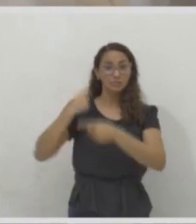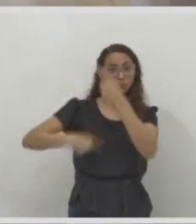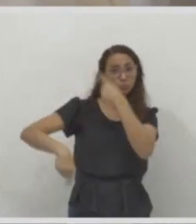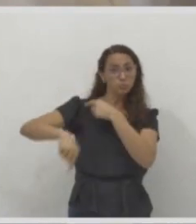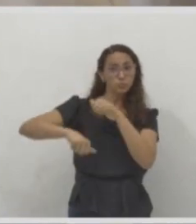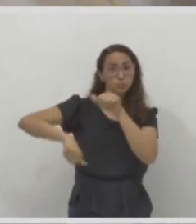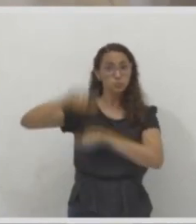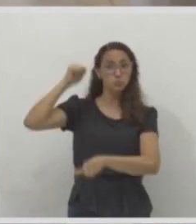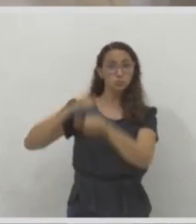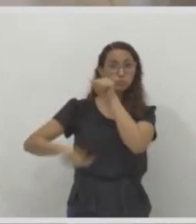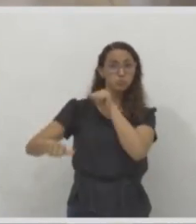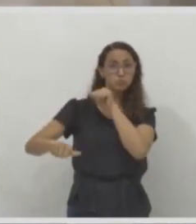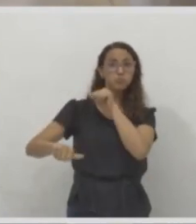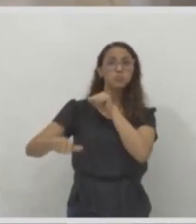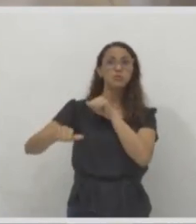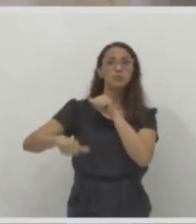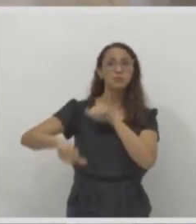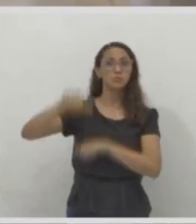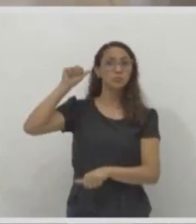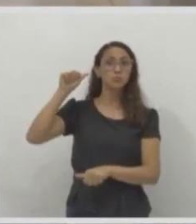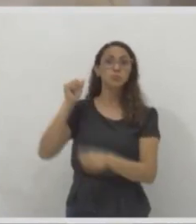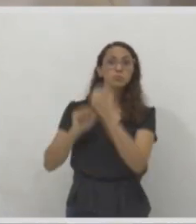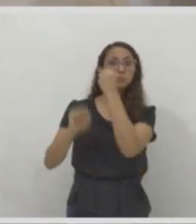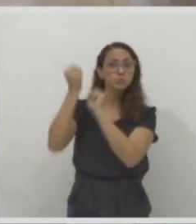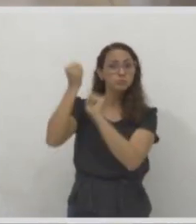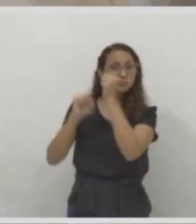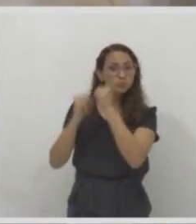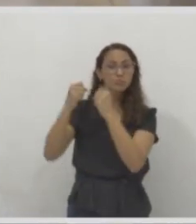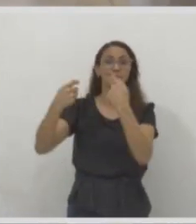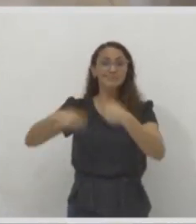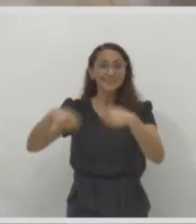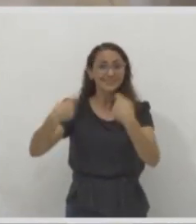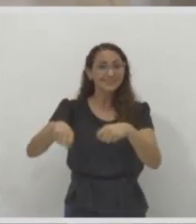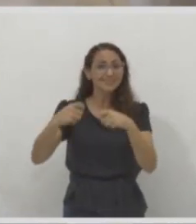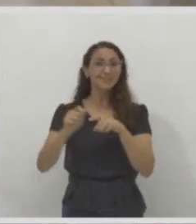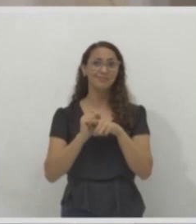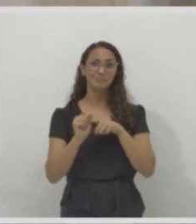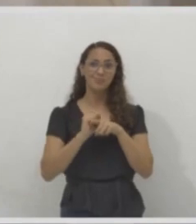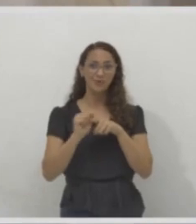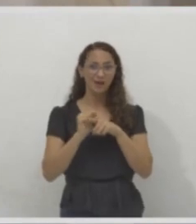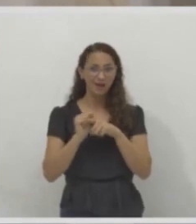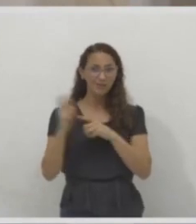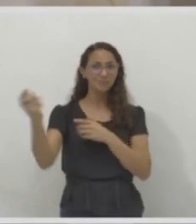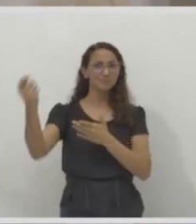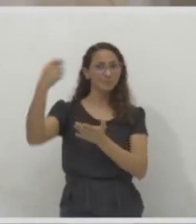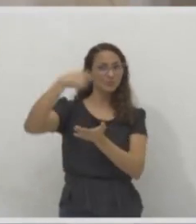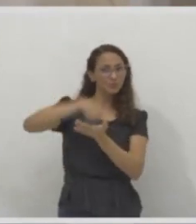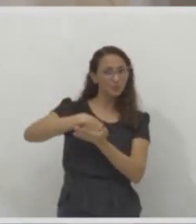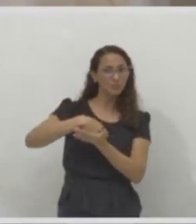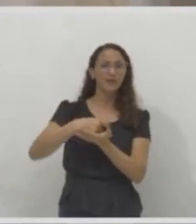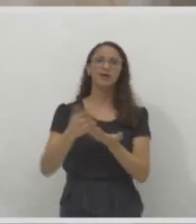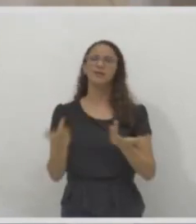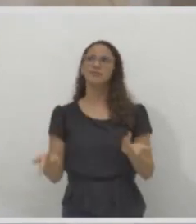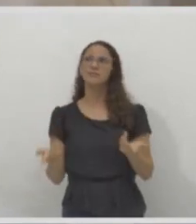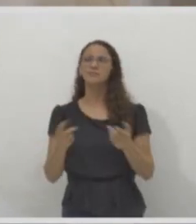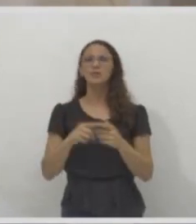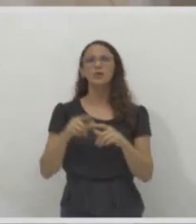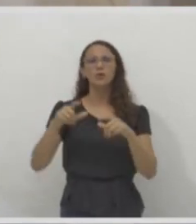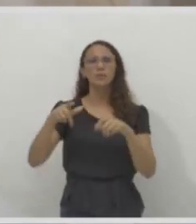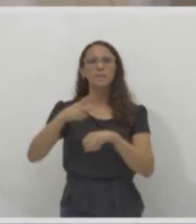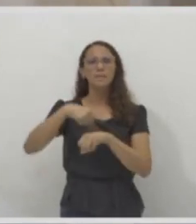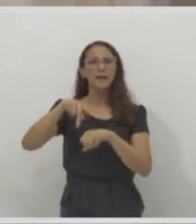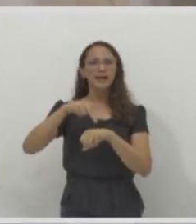borracha, né? Principalmente porque estava crescendo a indústria automobilística. A gente pode falar no Japão, nos Estados Unidos,